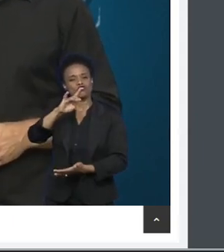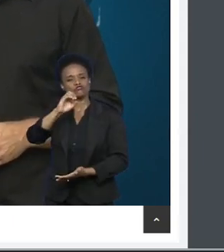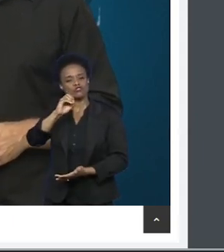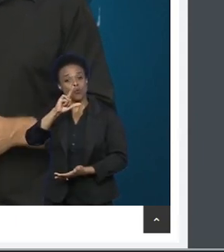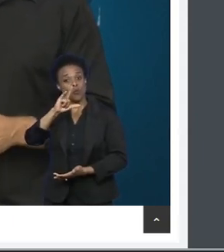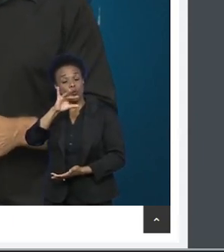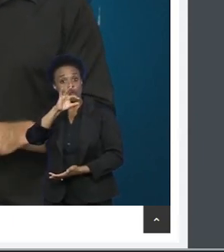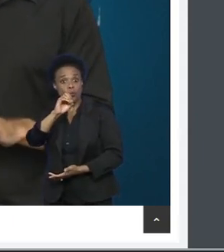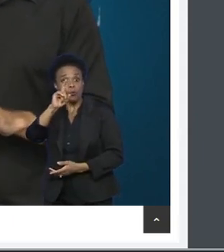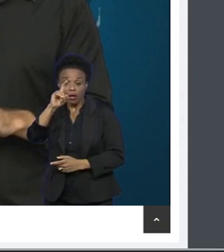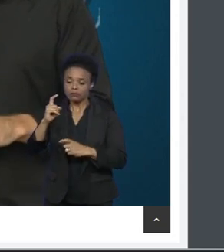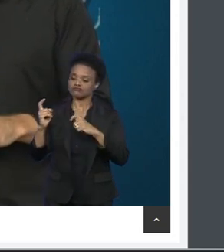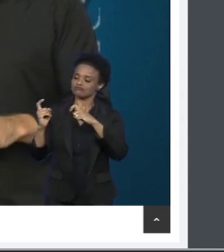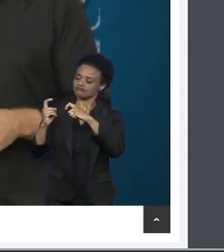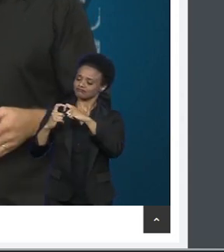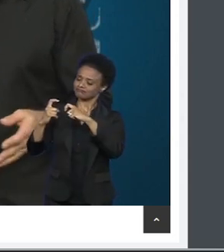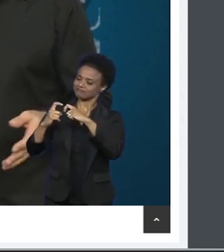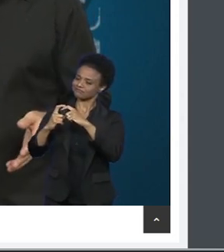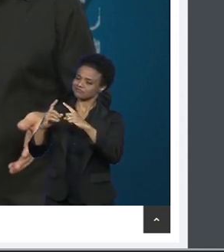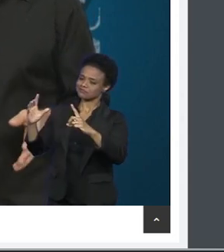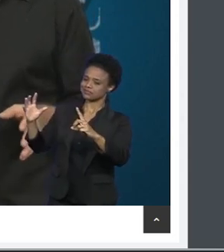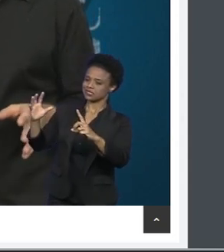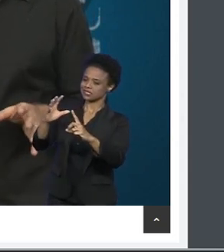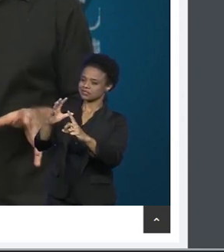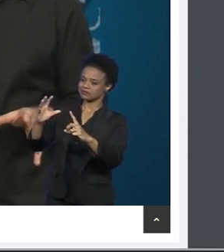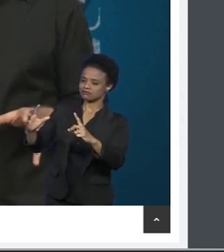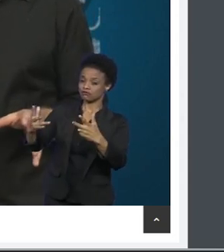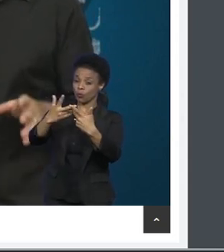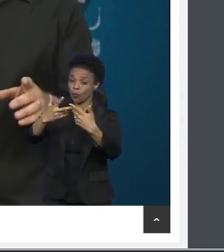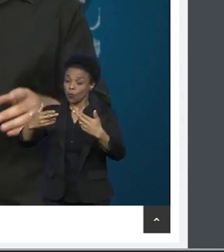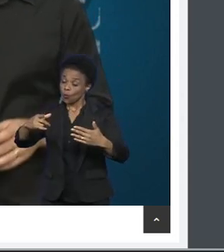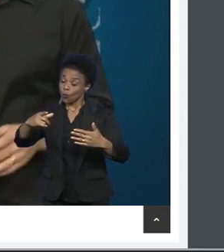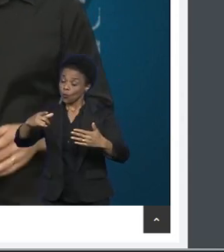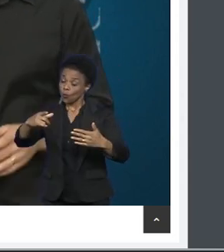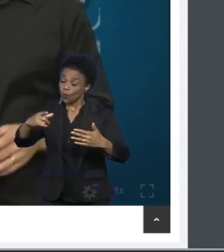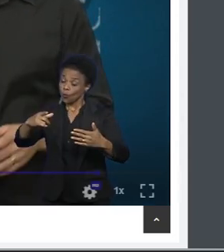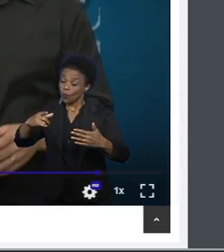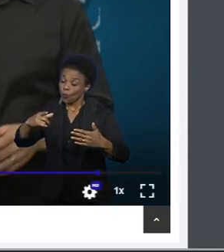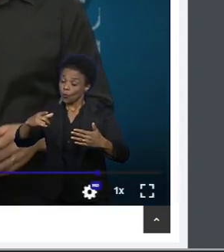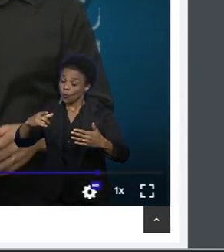medicinal. Ele analisa a influência que um mineral tem sobre uma vida, podendo ser